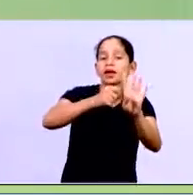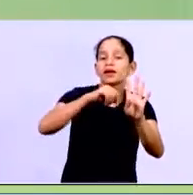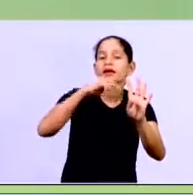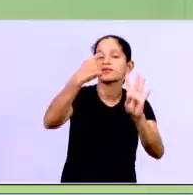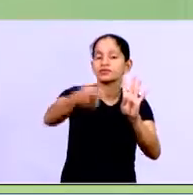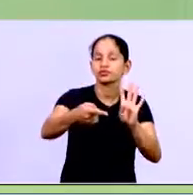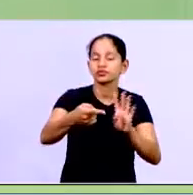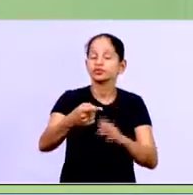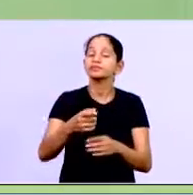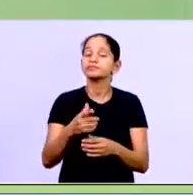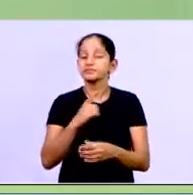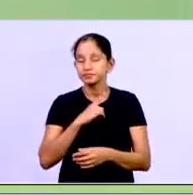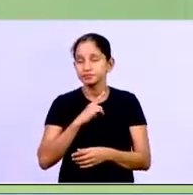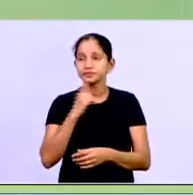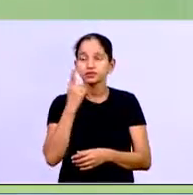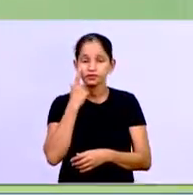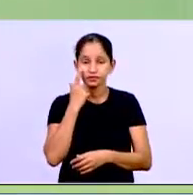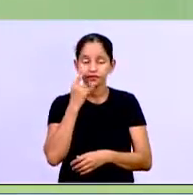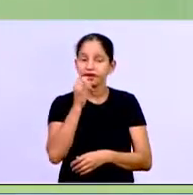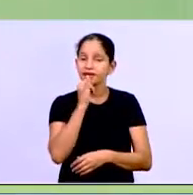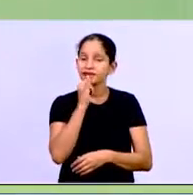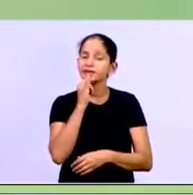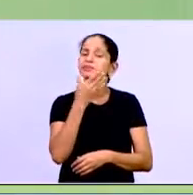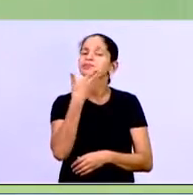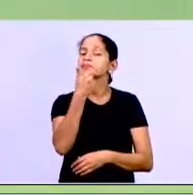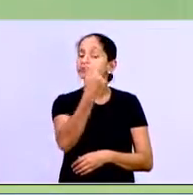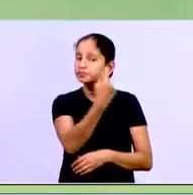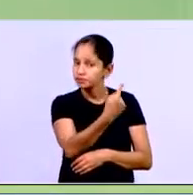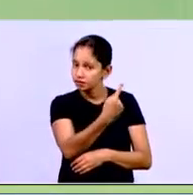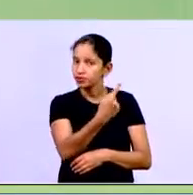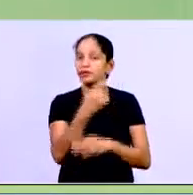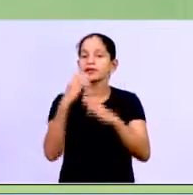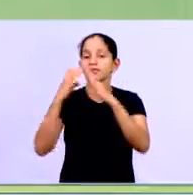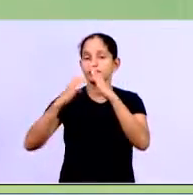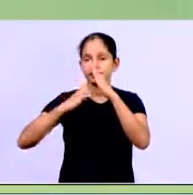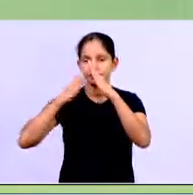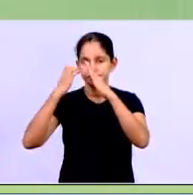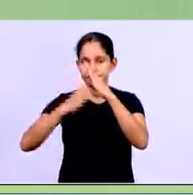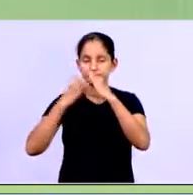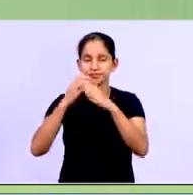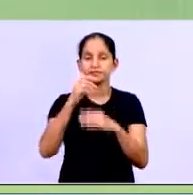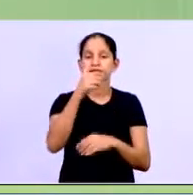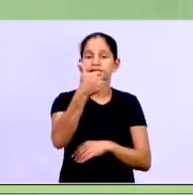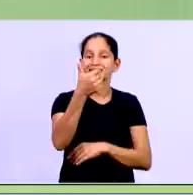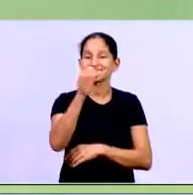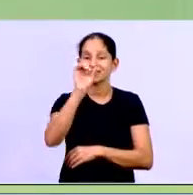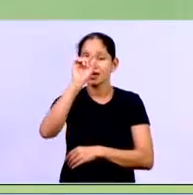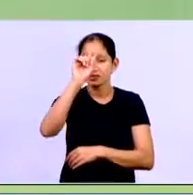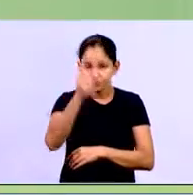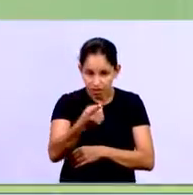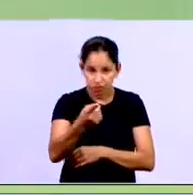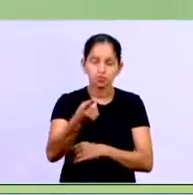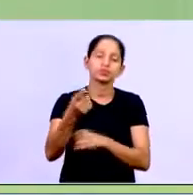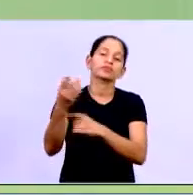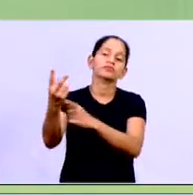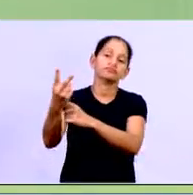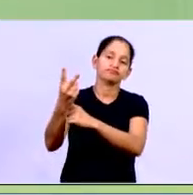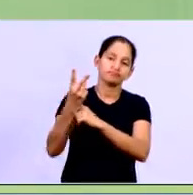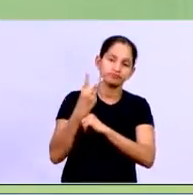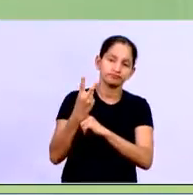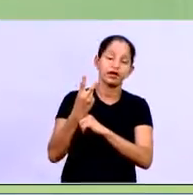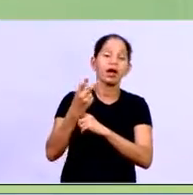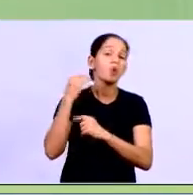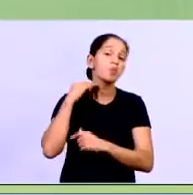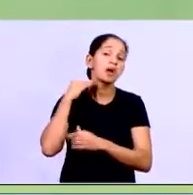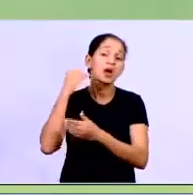Vejam aqui. Vamos listar com um exemplo. Uma empresa pede emprestado R$10.000, que o banco entrega no